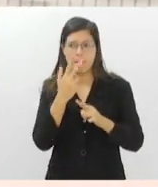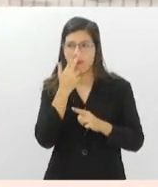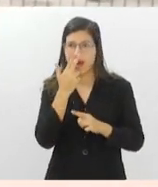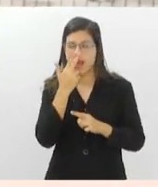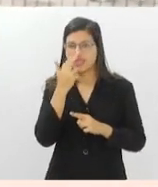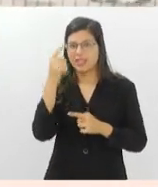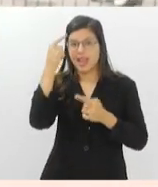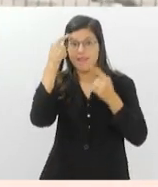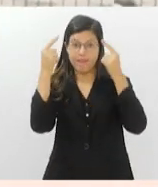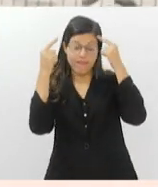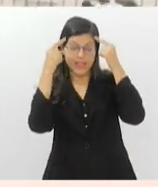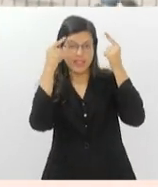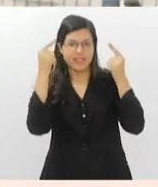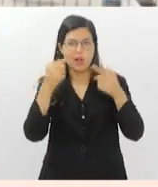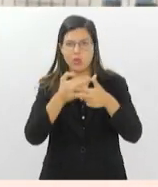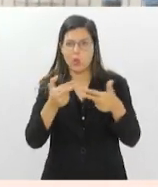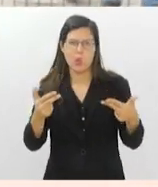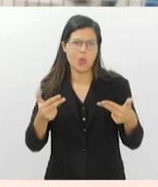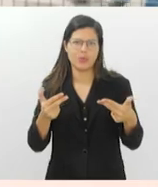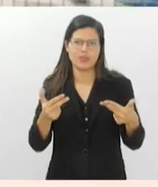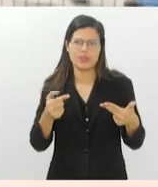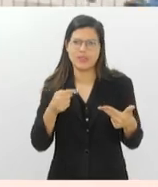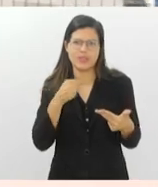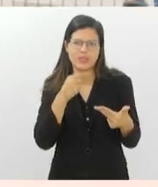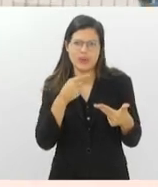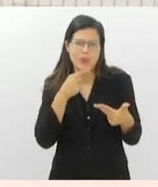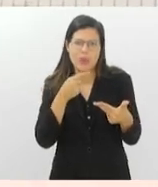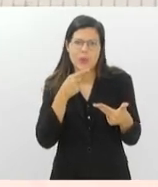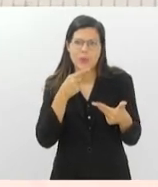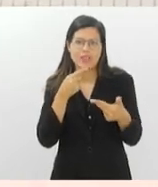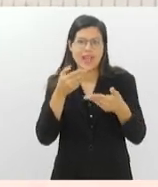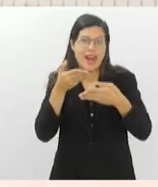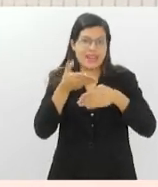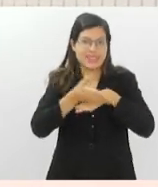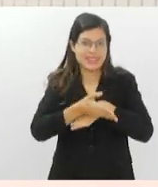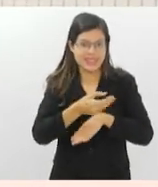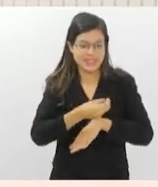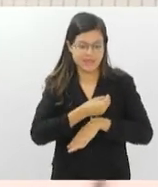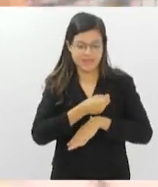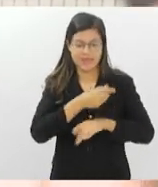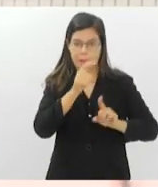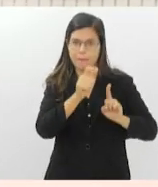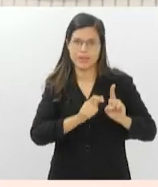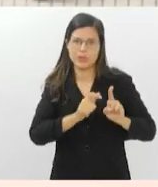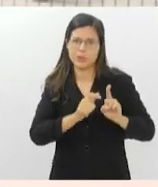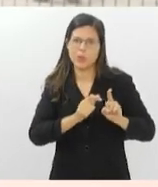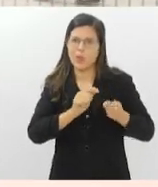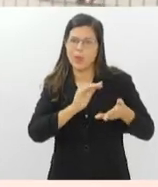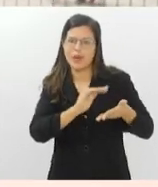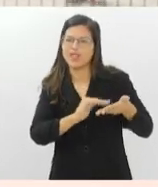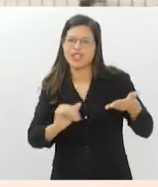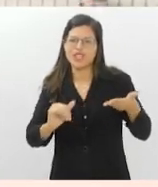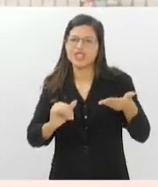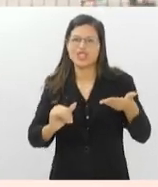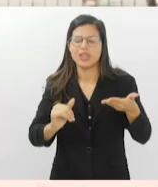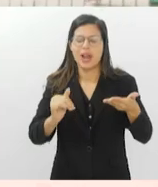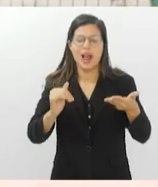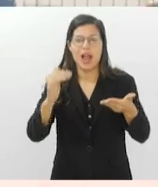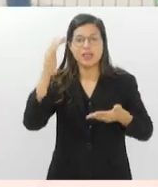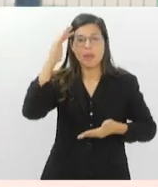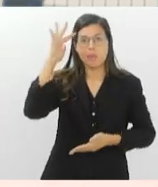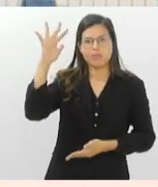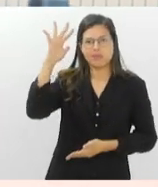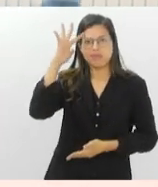coisas e você não tem como entrar na mente da pessoa e tirar de lá a fantasia que ela está vivendo, aquilo que ela está